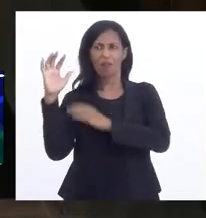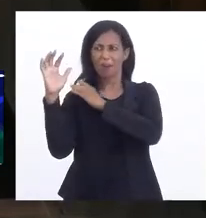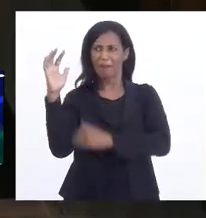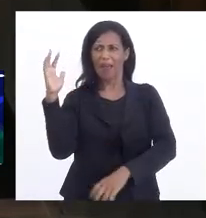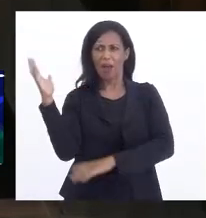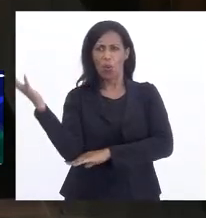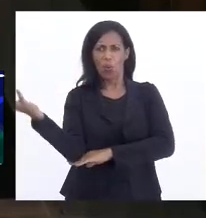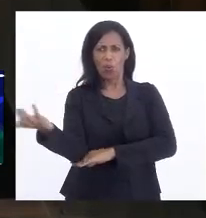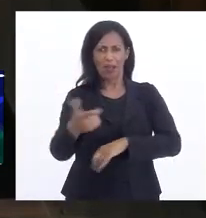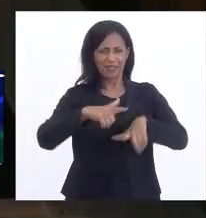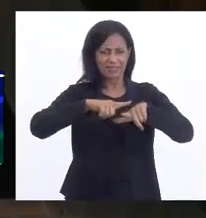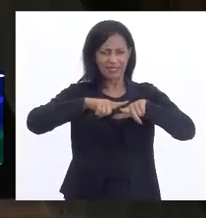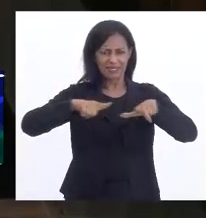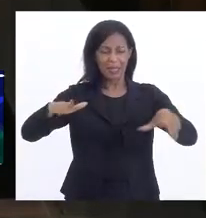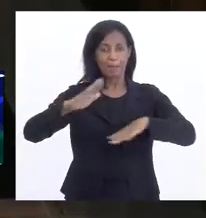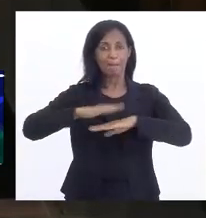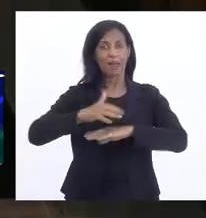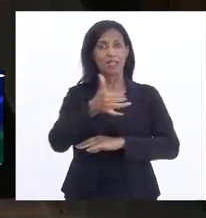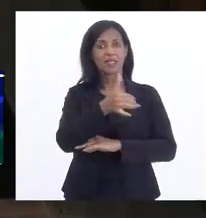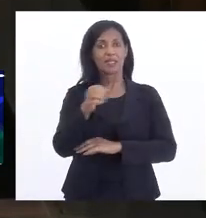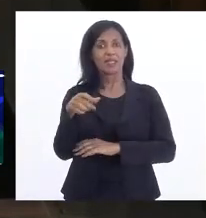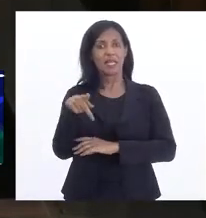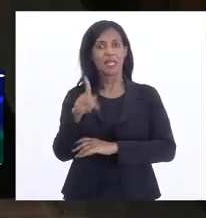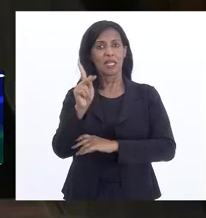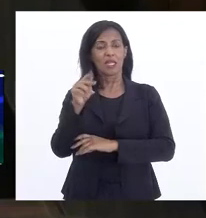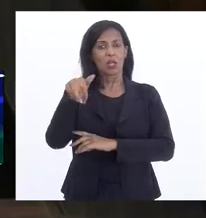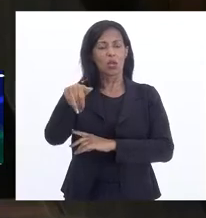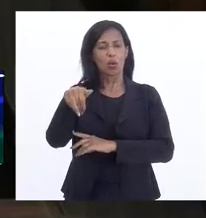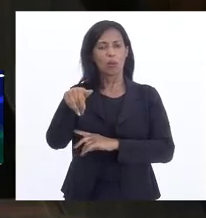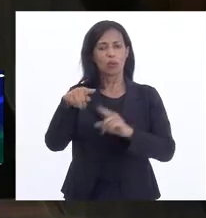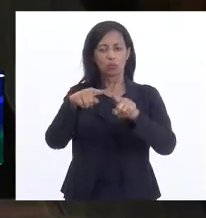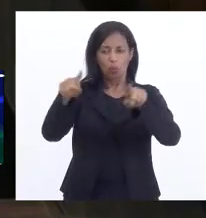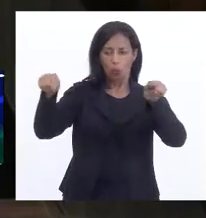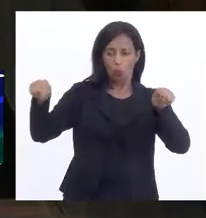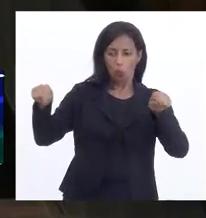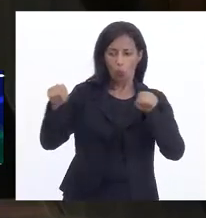desmatou mais de 100 quilômetros quadrados da Amazônia.